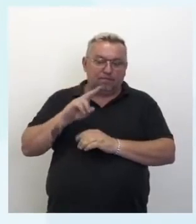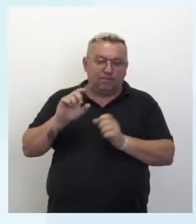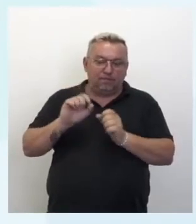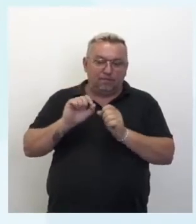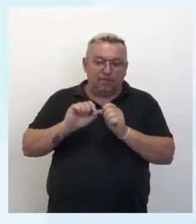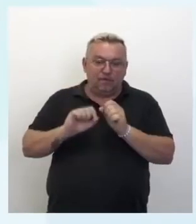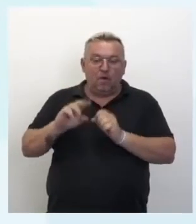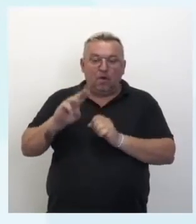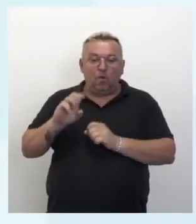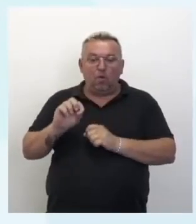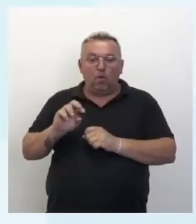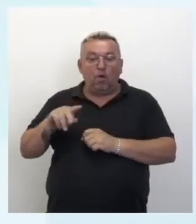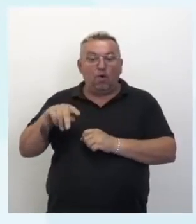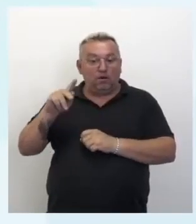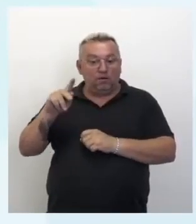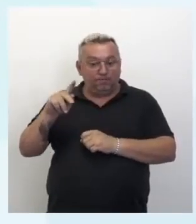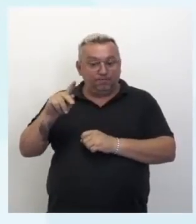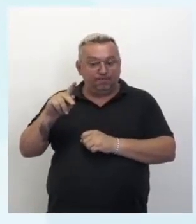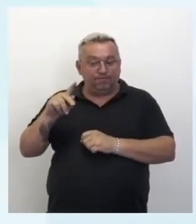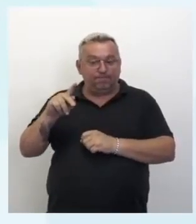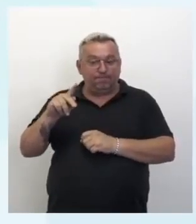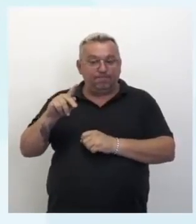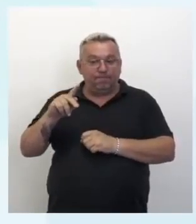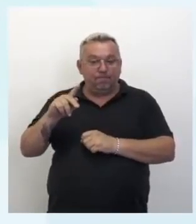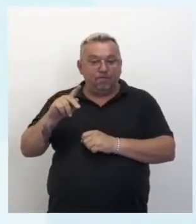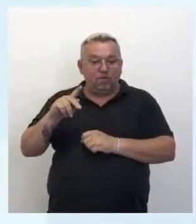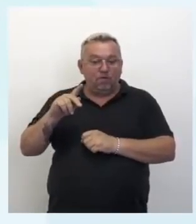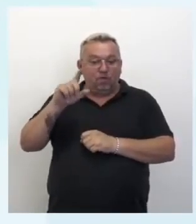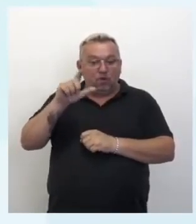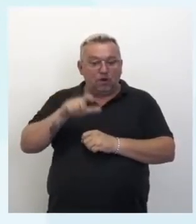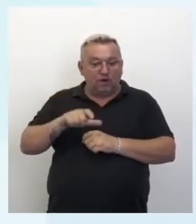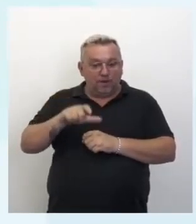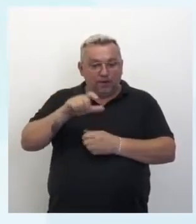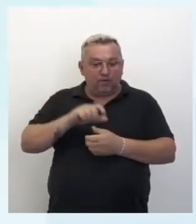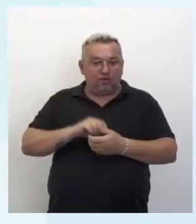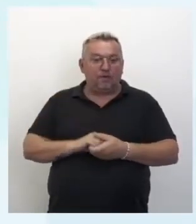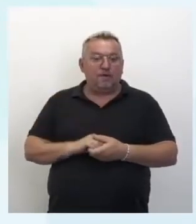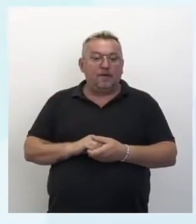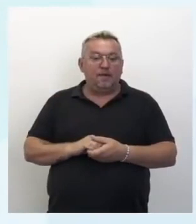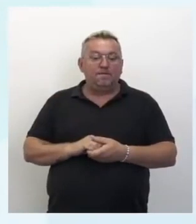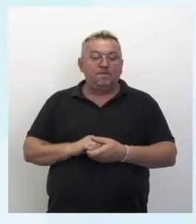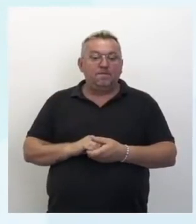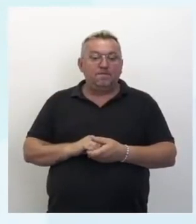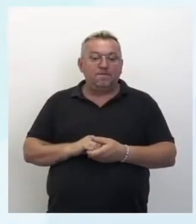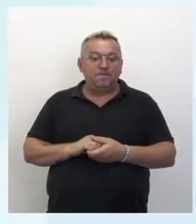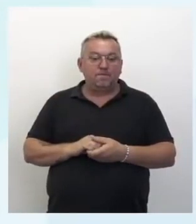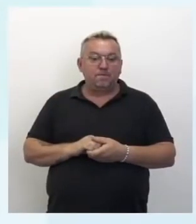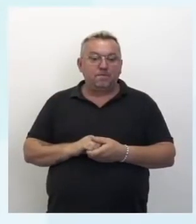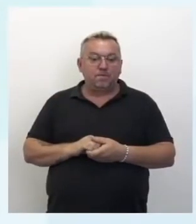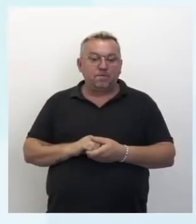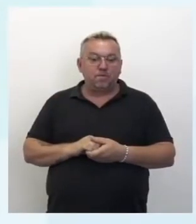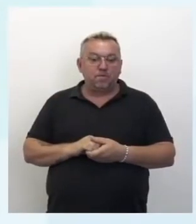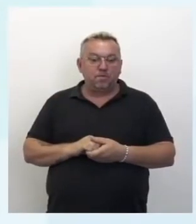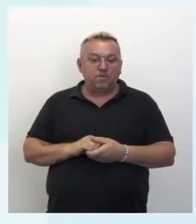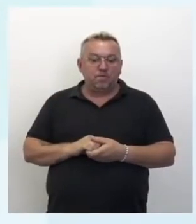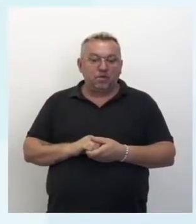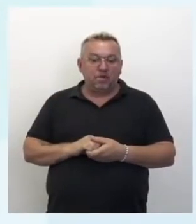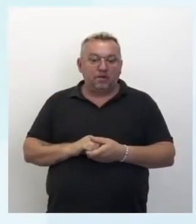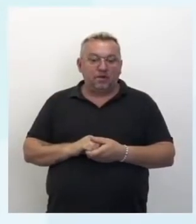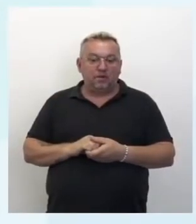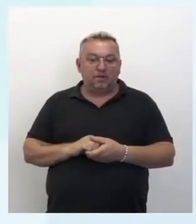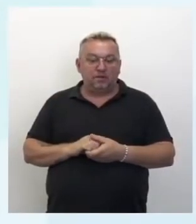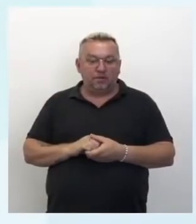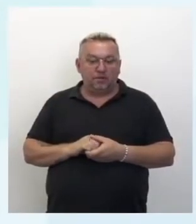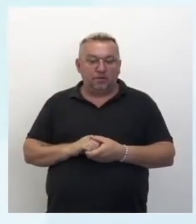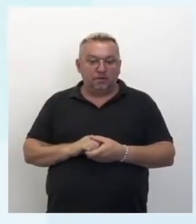precisa pôr S, não precisa pôr nada. Você vai conjugar só nessa parte aqui, você tem que saber o verbo be, gente. Então, olha só, vamos ver